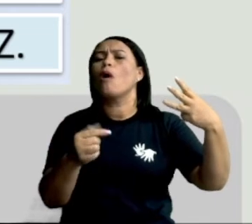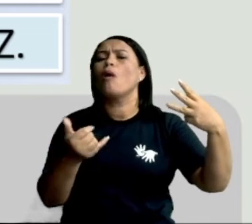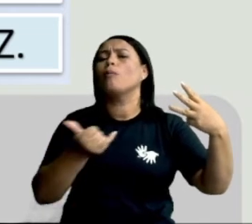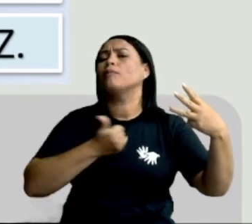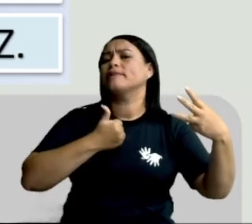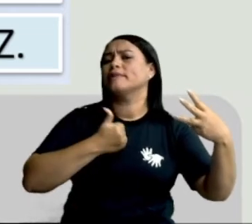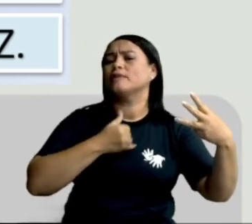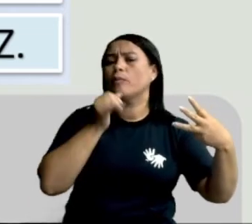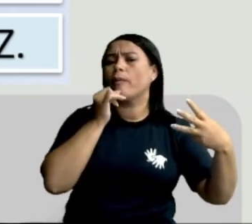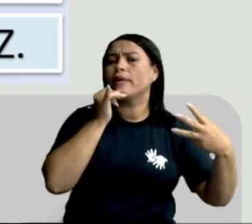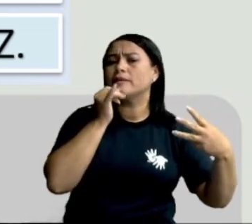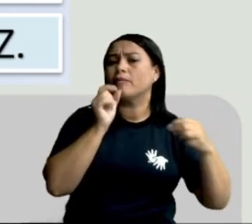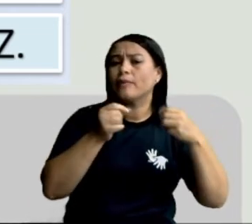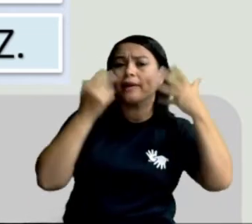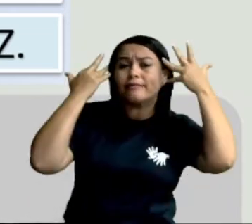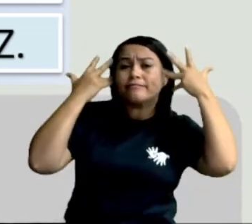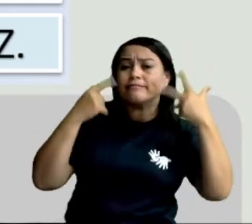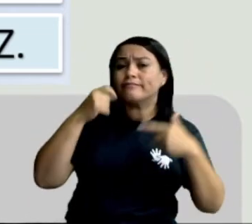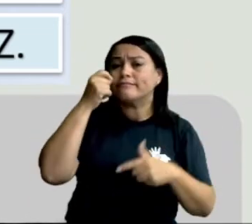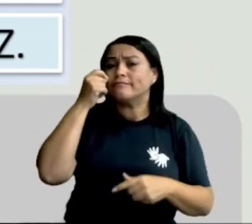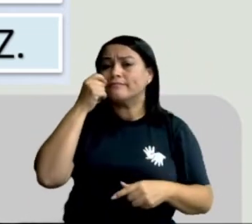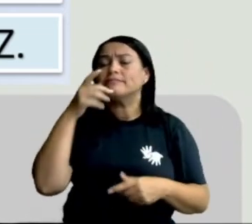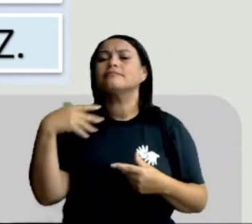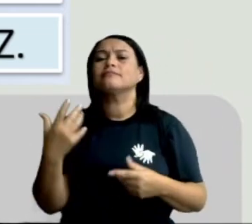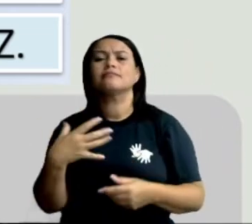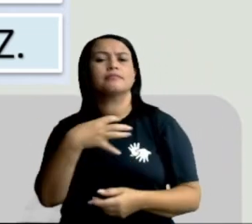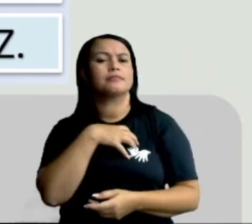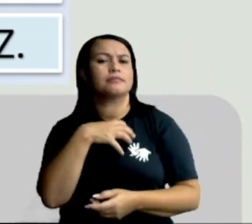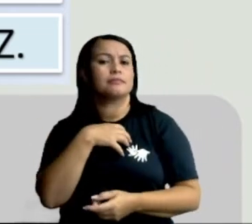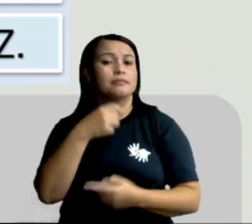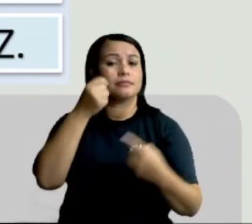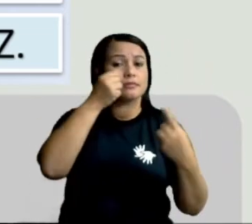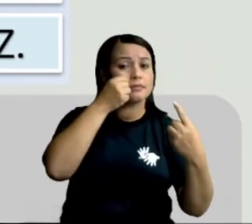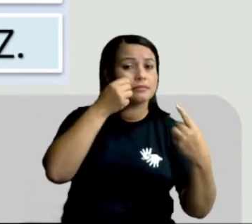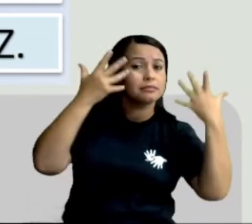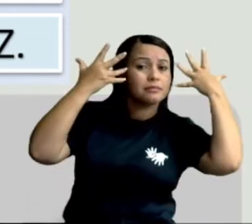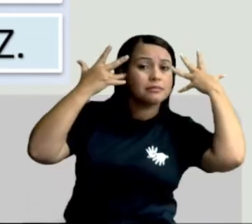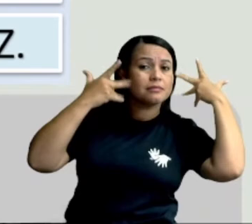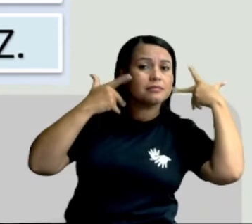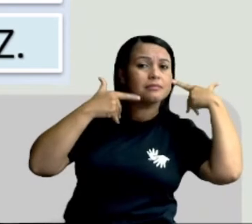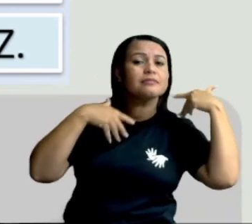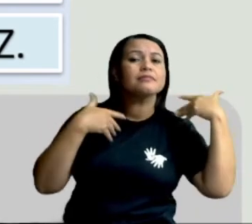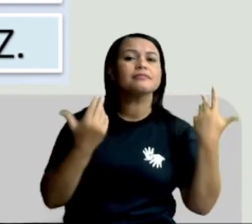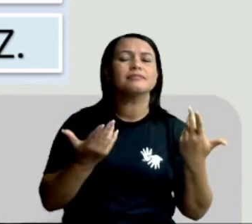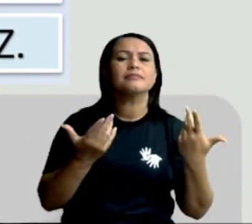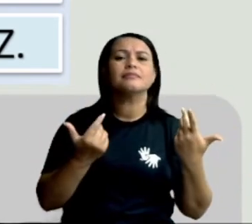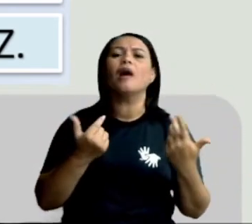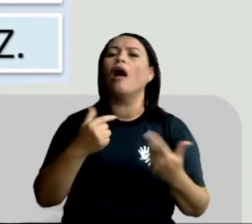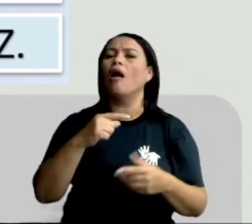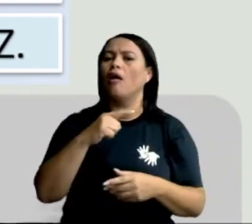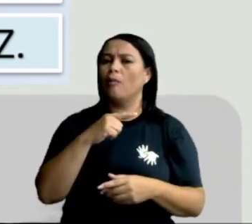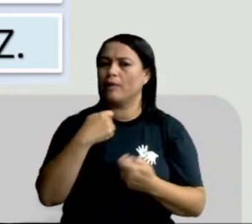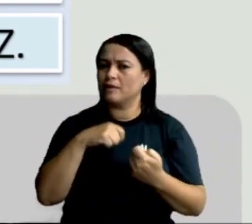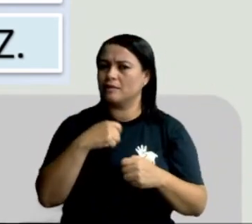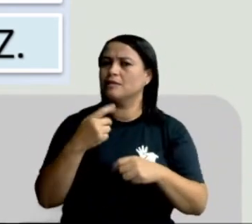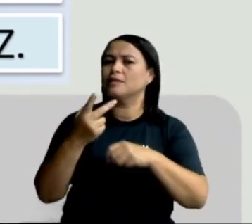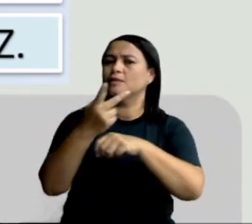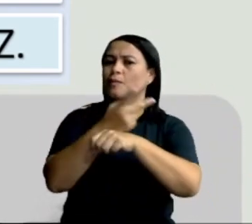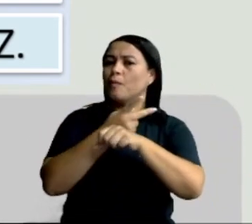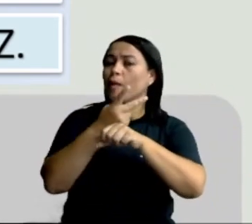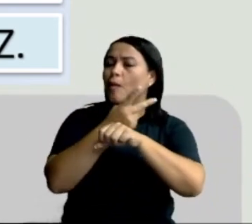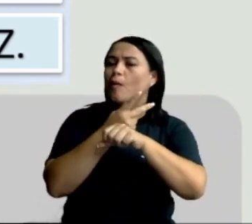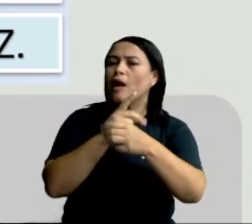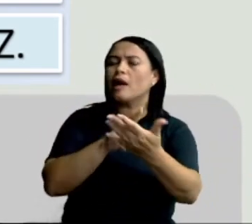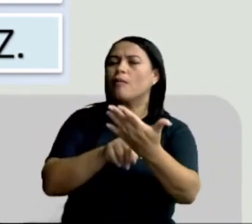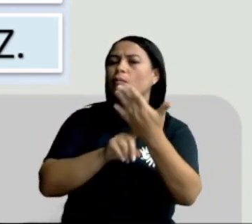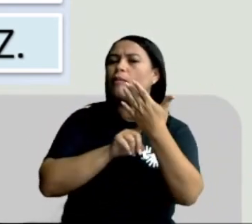diz, respectivamente, quais foram a reação do ratinho e do leão? Eu vou ter que procurar a alternativa que